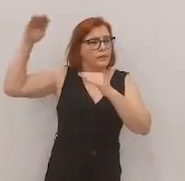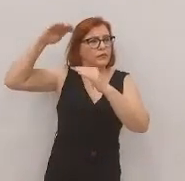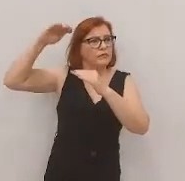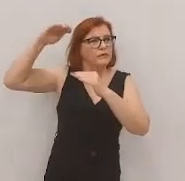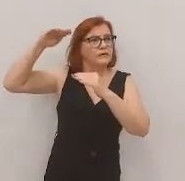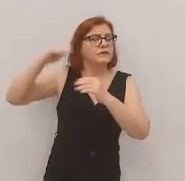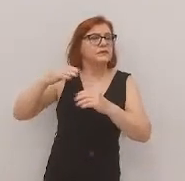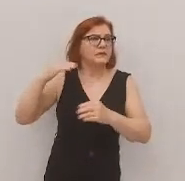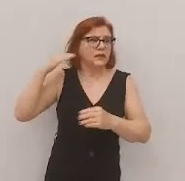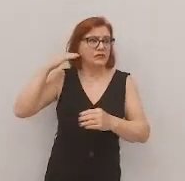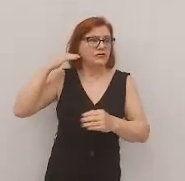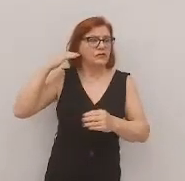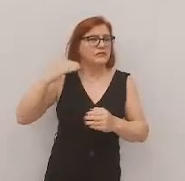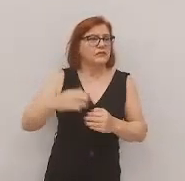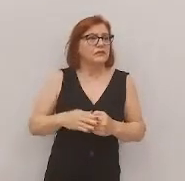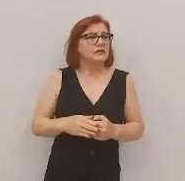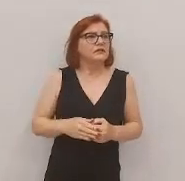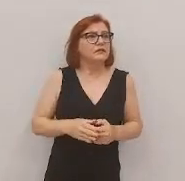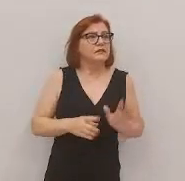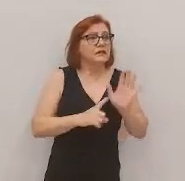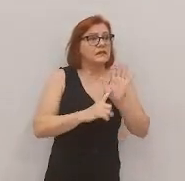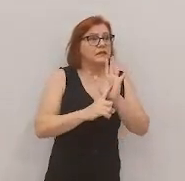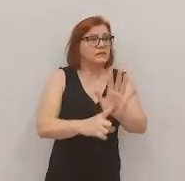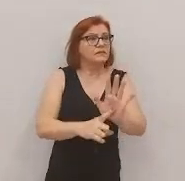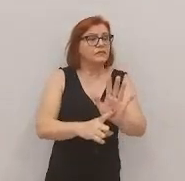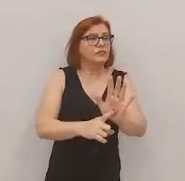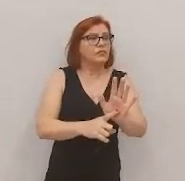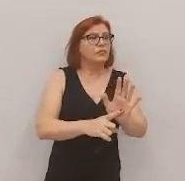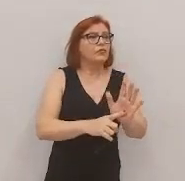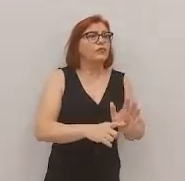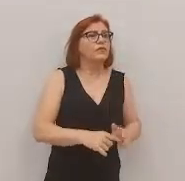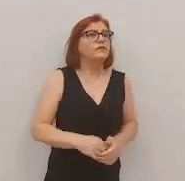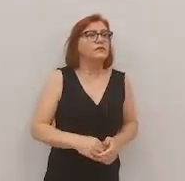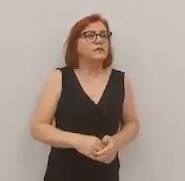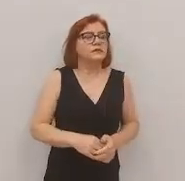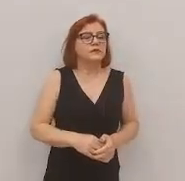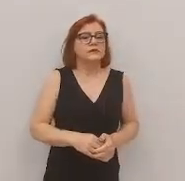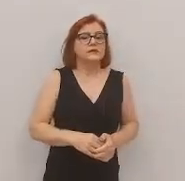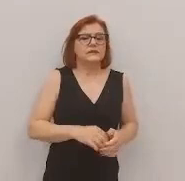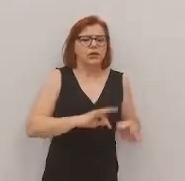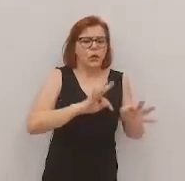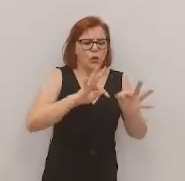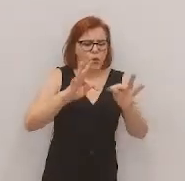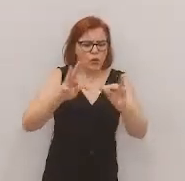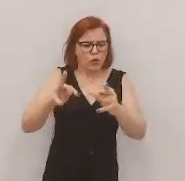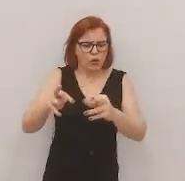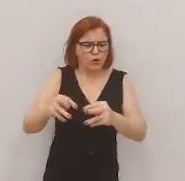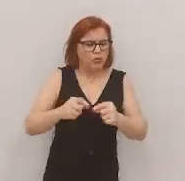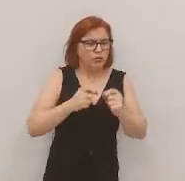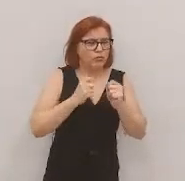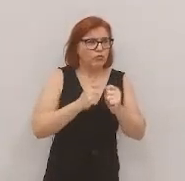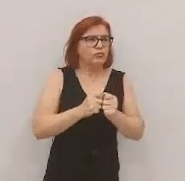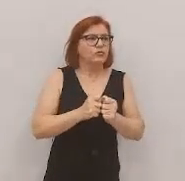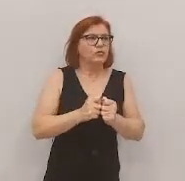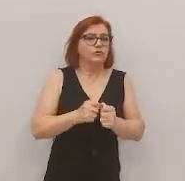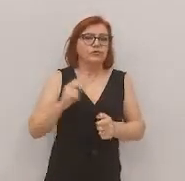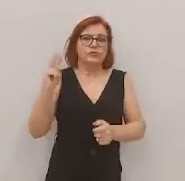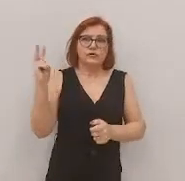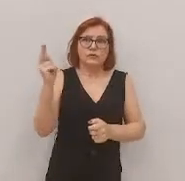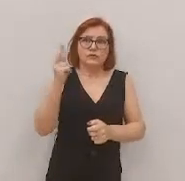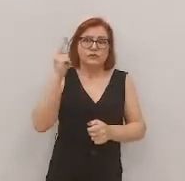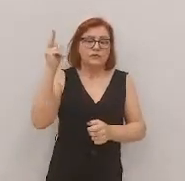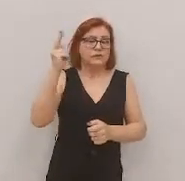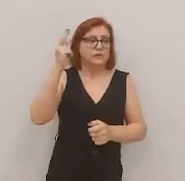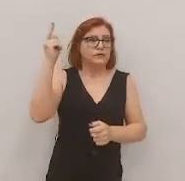ao desprezo, triunfando neles na cruz. Aqui mostra o que o